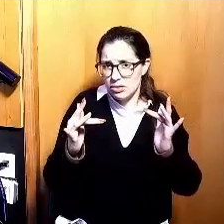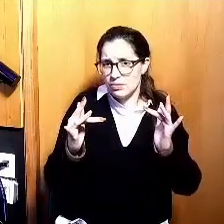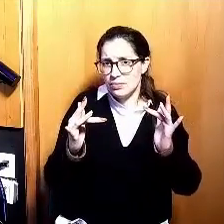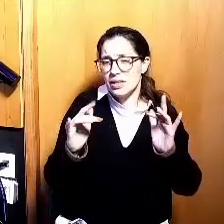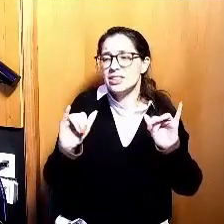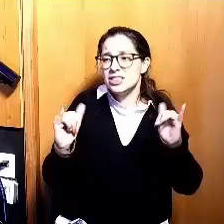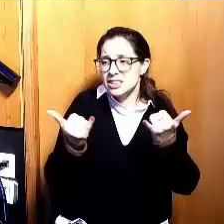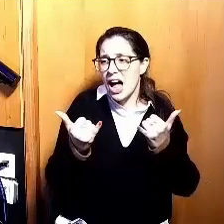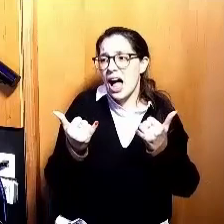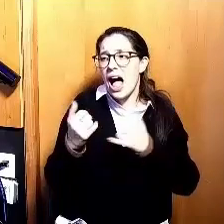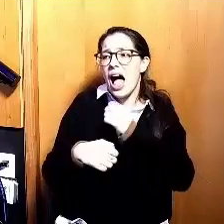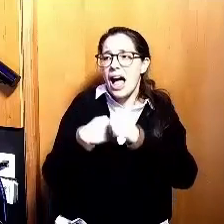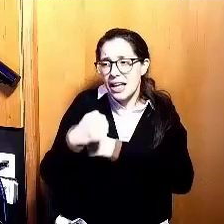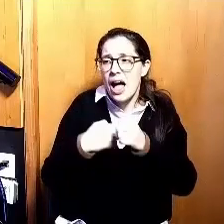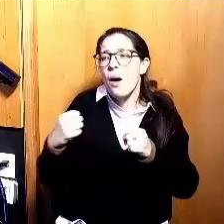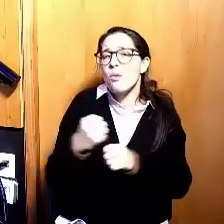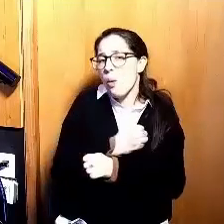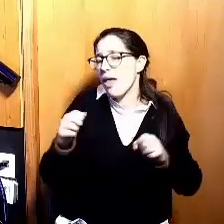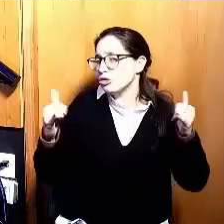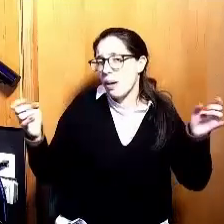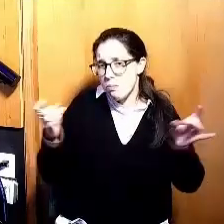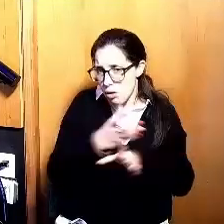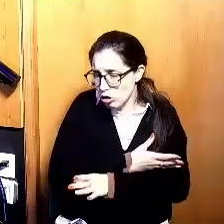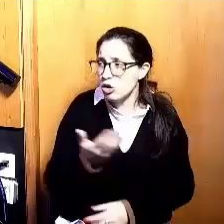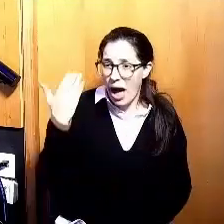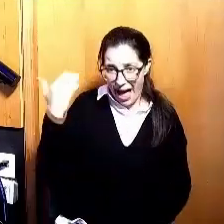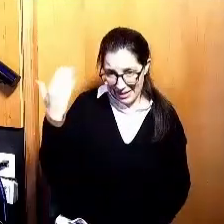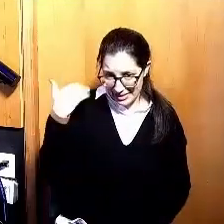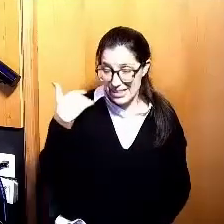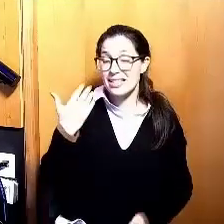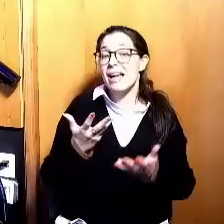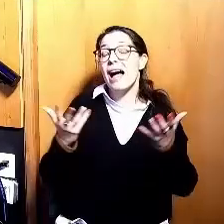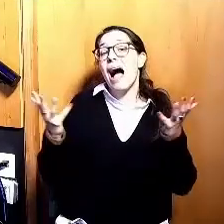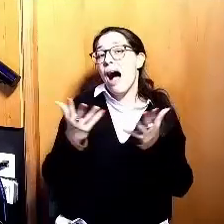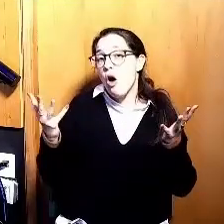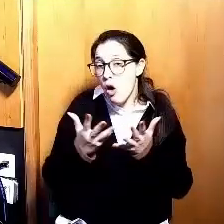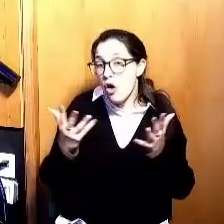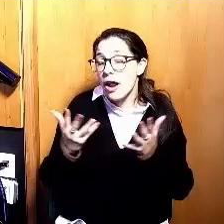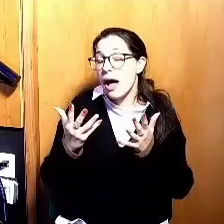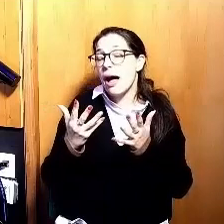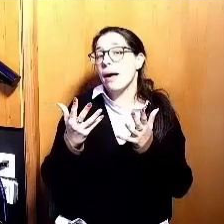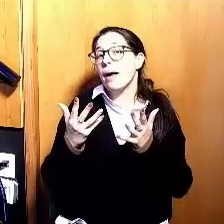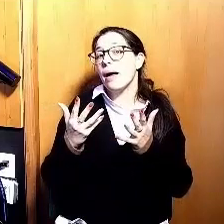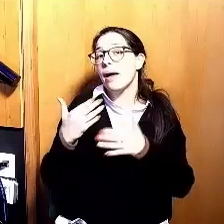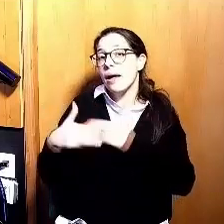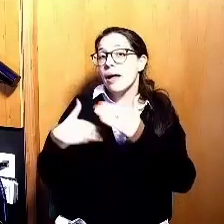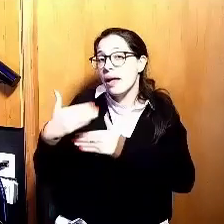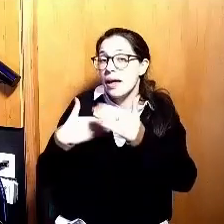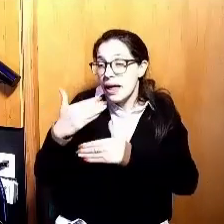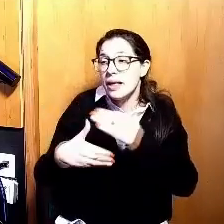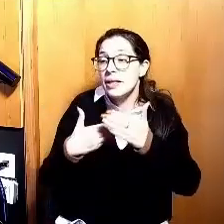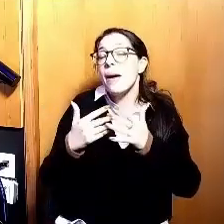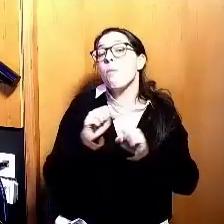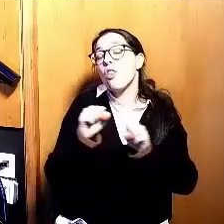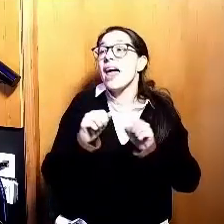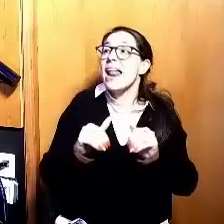estavam consolidados foram fechados no ano passado e a gente está até agora tentando uma discussão de